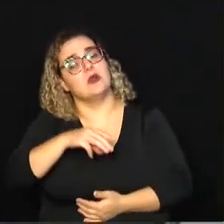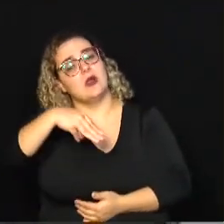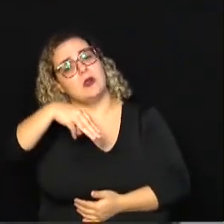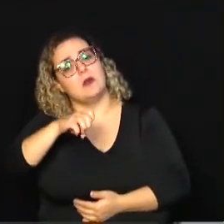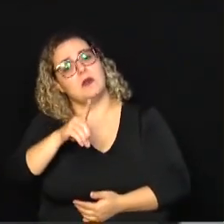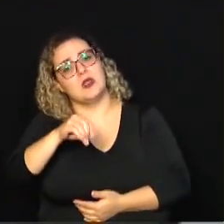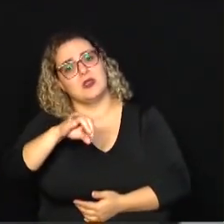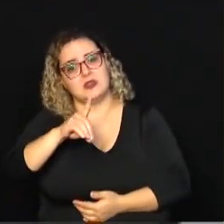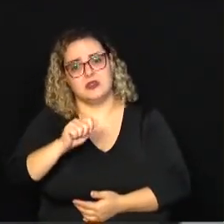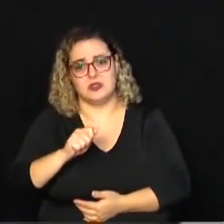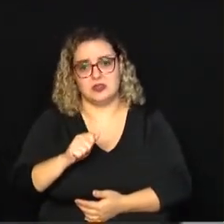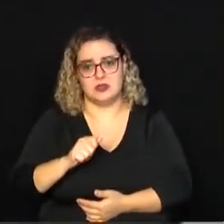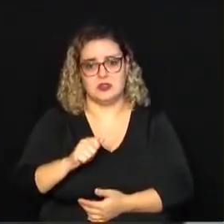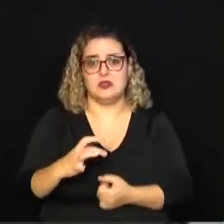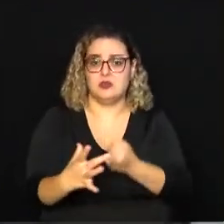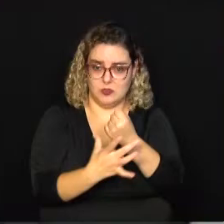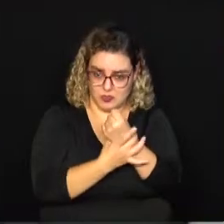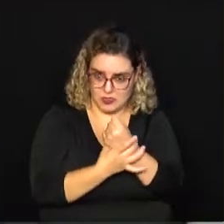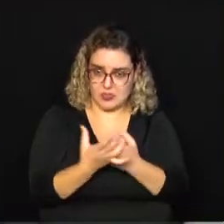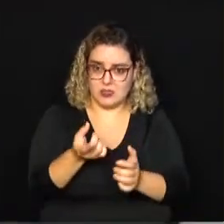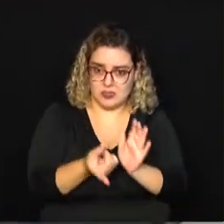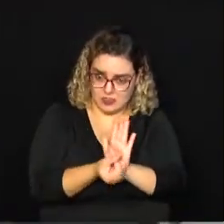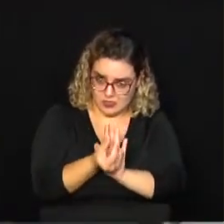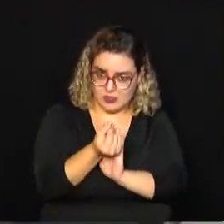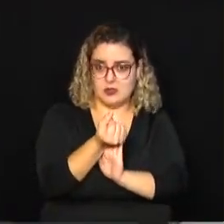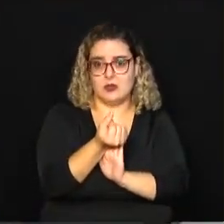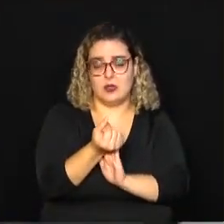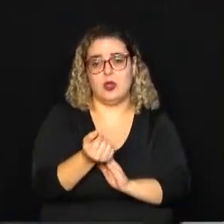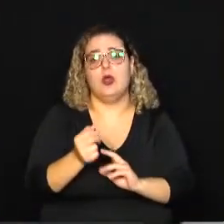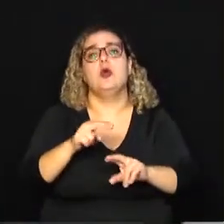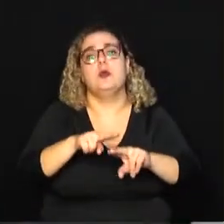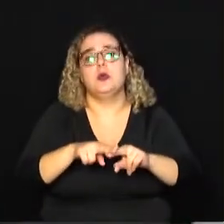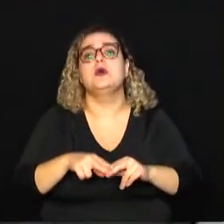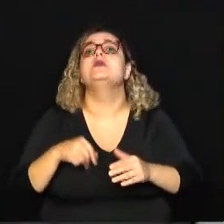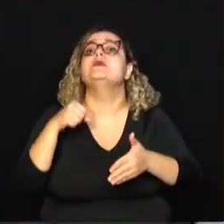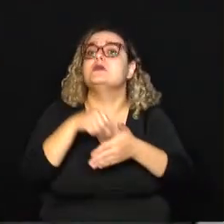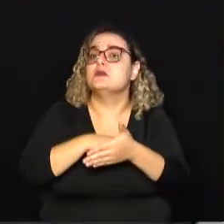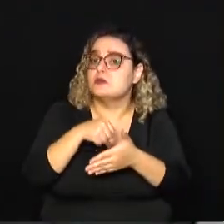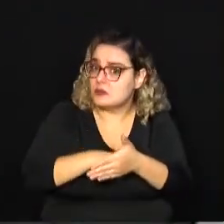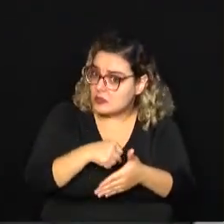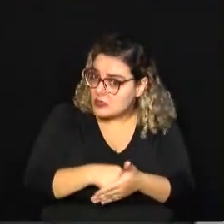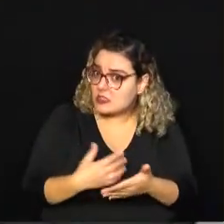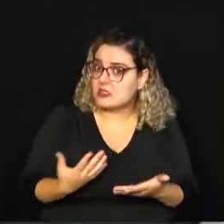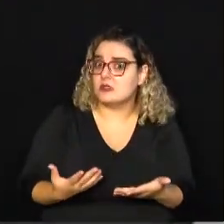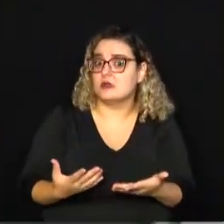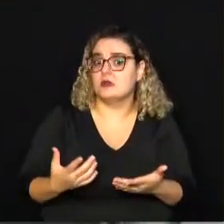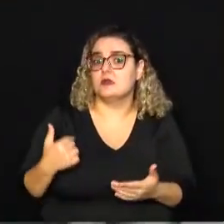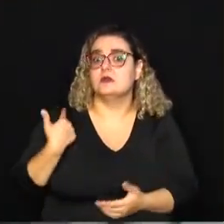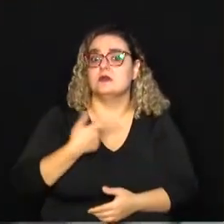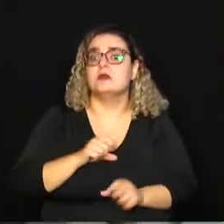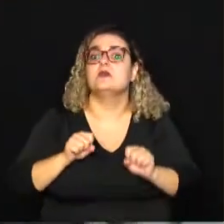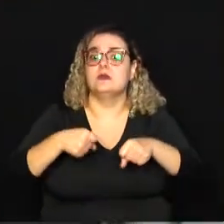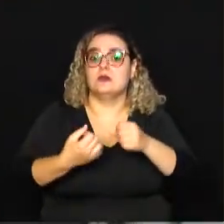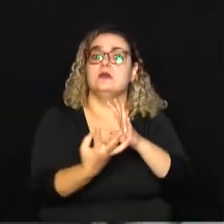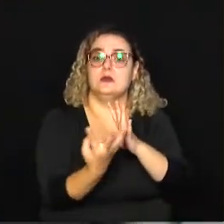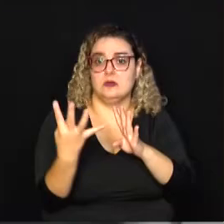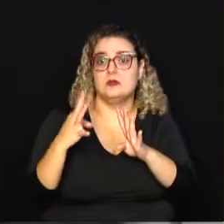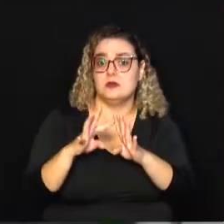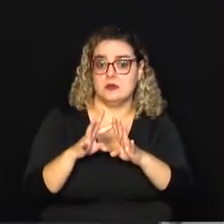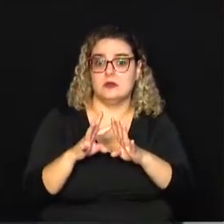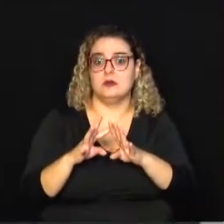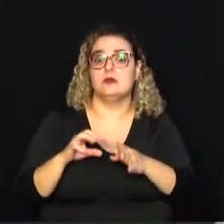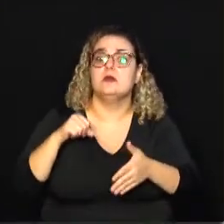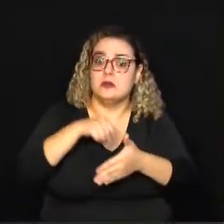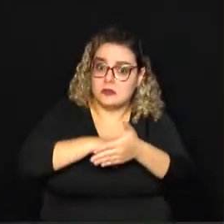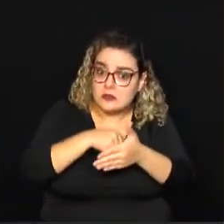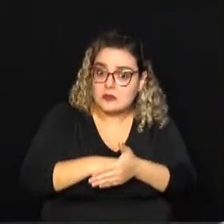econômica. A gente sabe muito bem disso, e por isso que a gente briga por ela, né? A gente defende o isolamento social e defende que essas